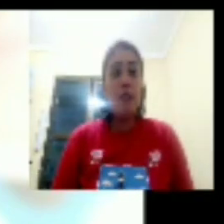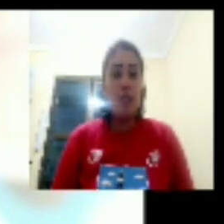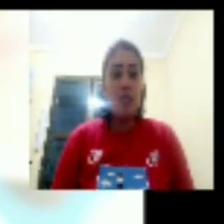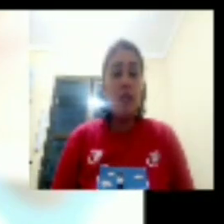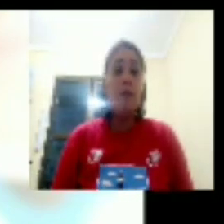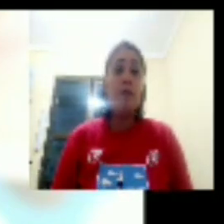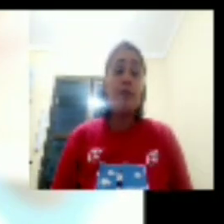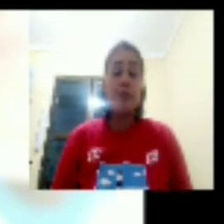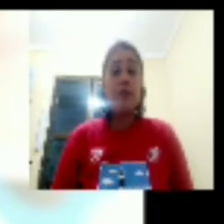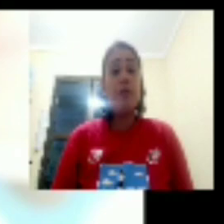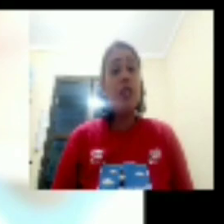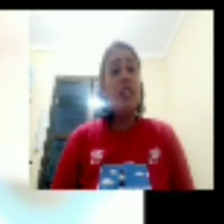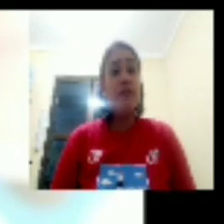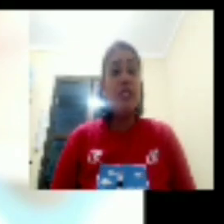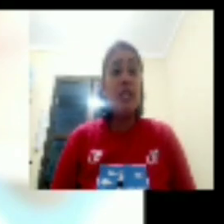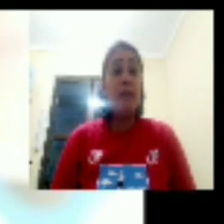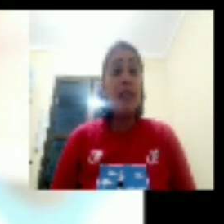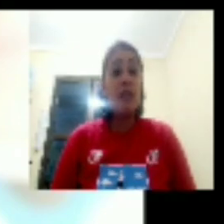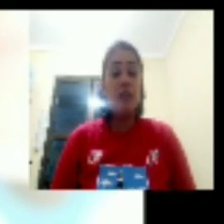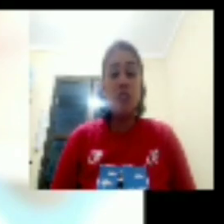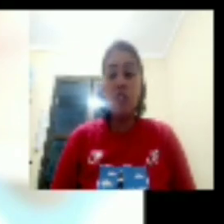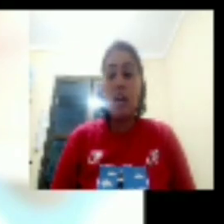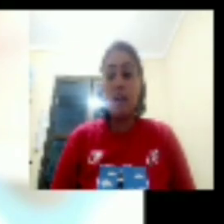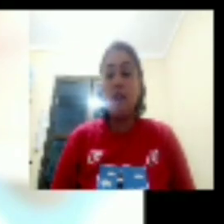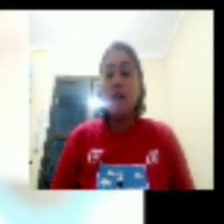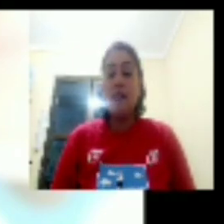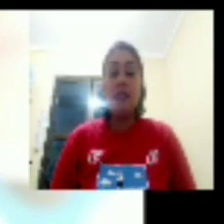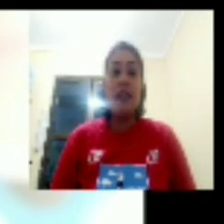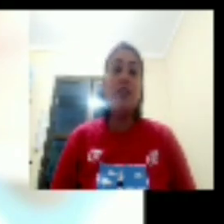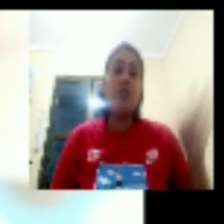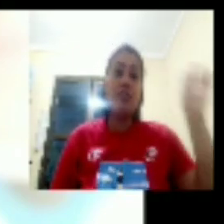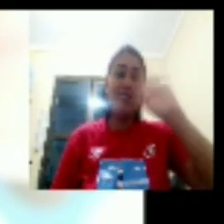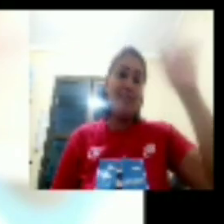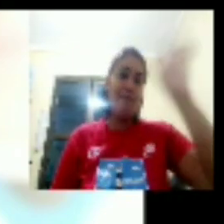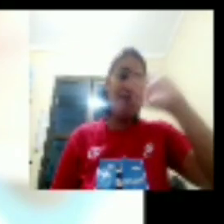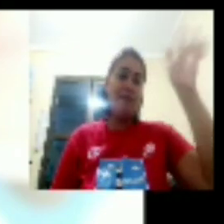acharam importante e que merece destaque,